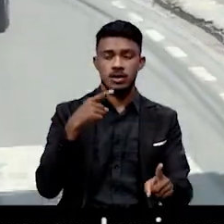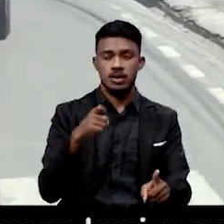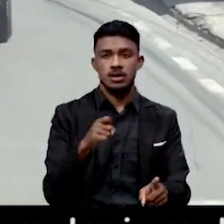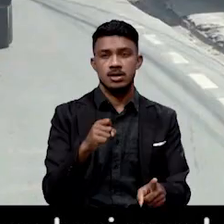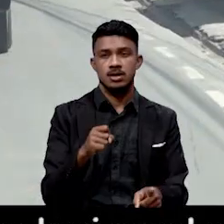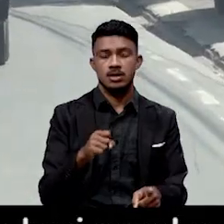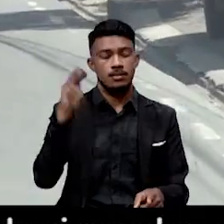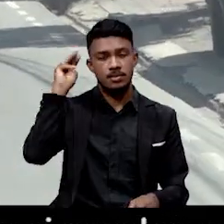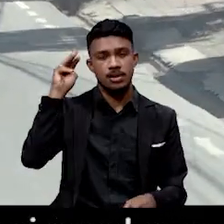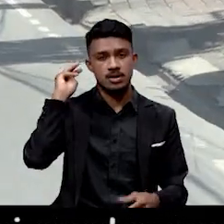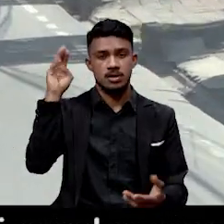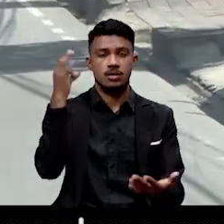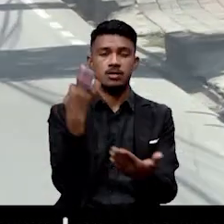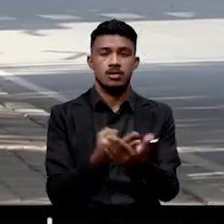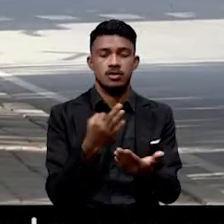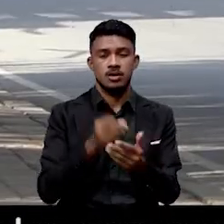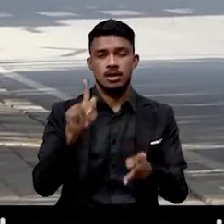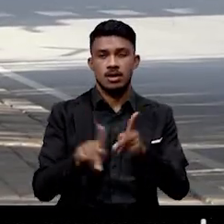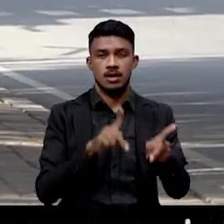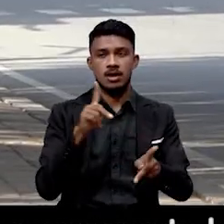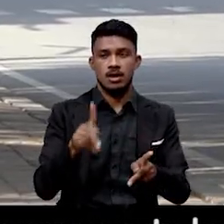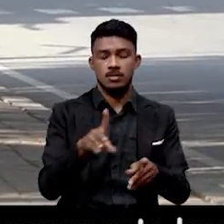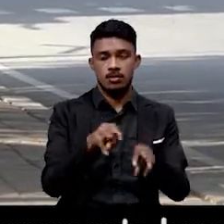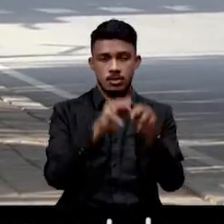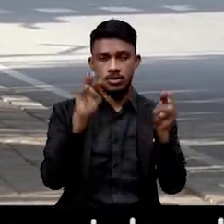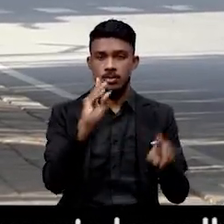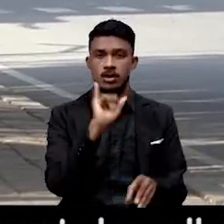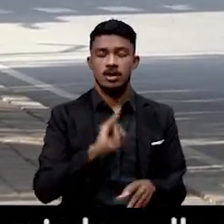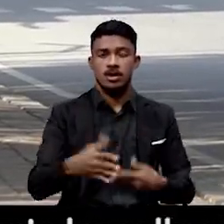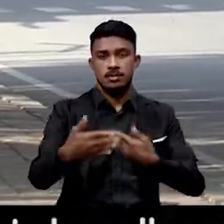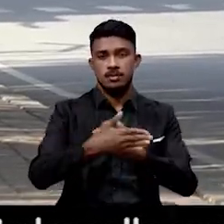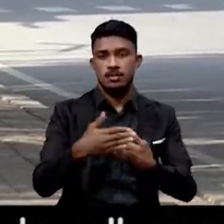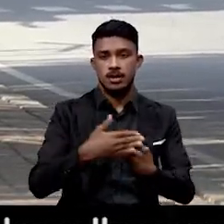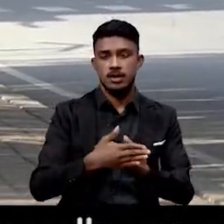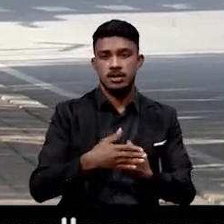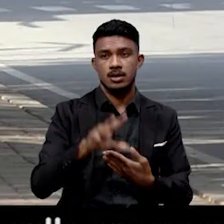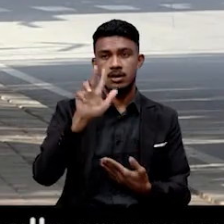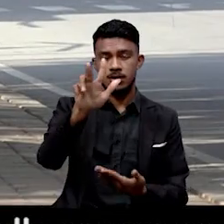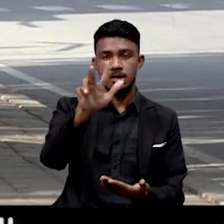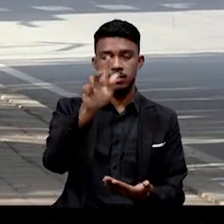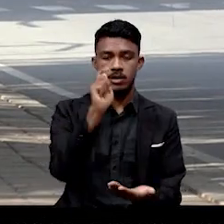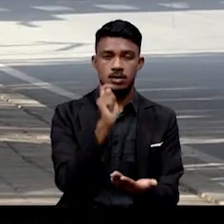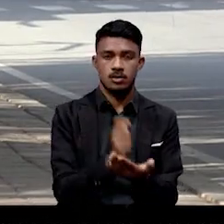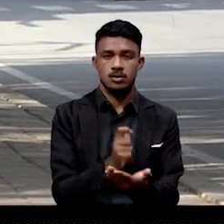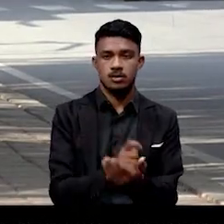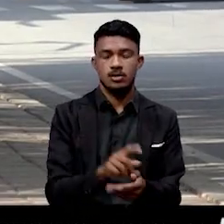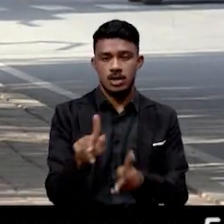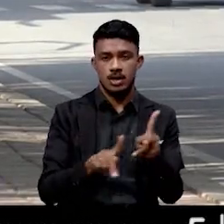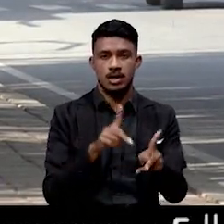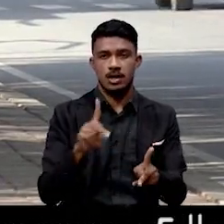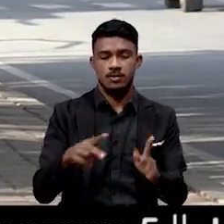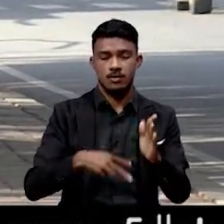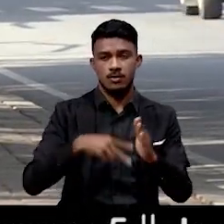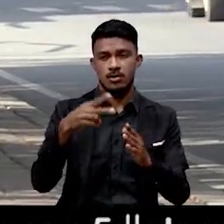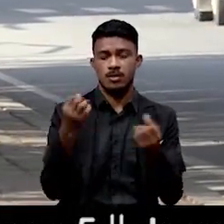Estatística Ministério Finanças, população capital Dili, besik rihun atus tolu. Ho volume população nebe iha,